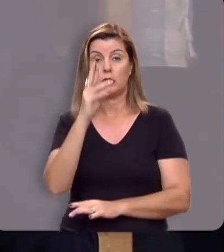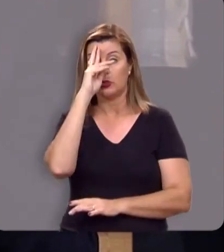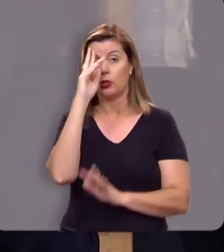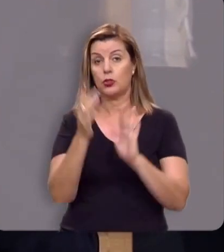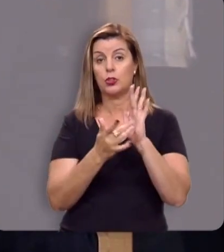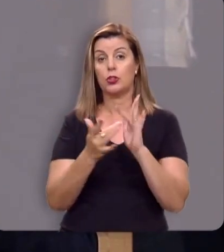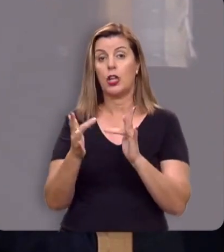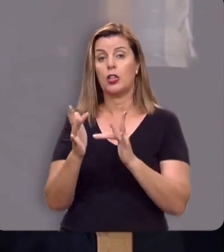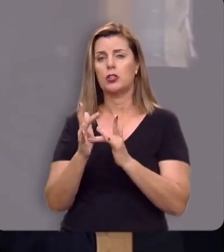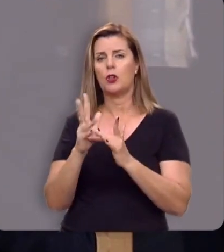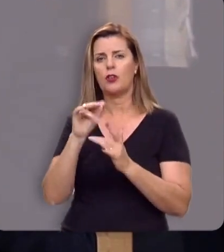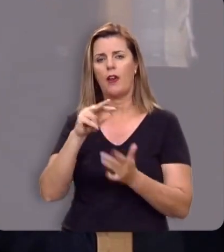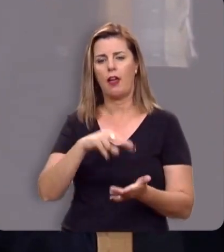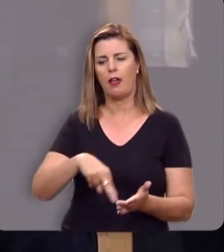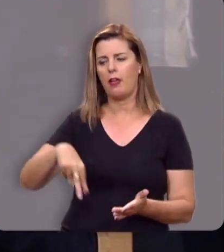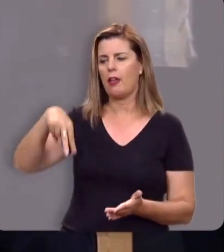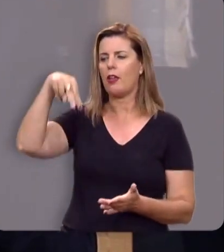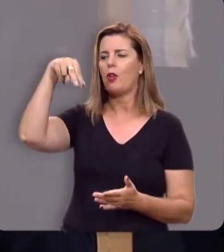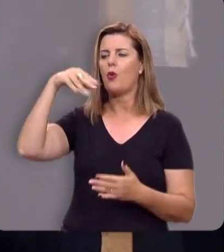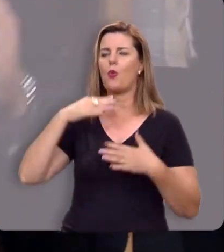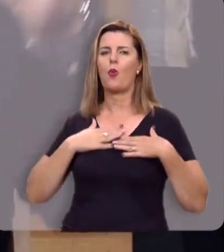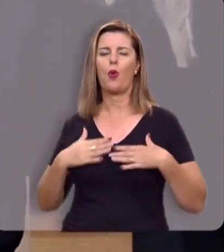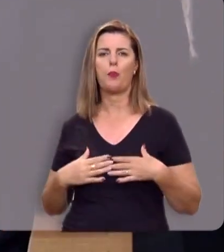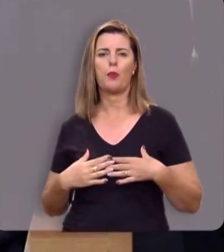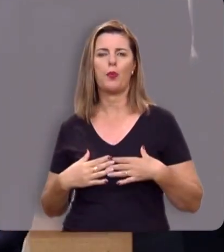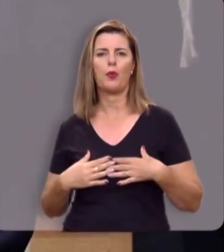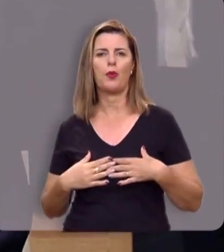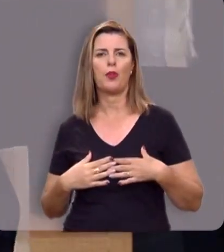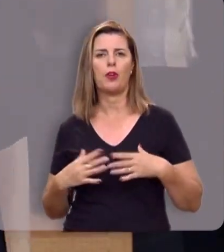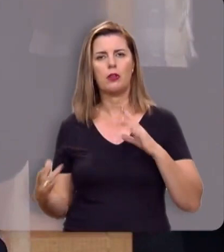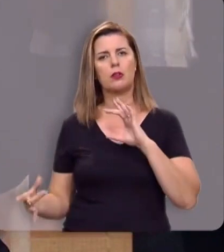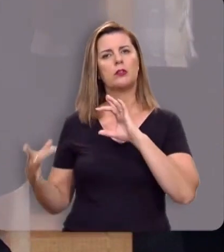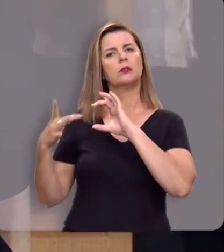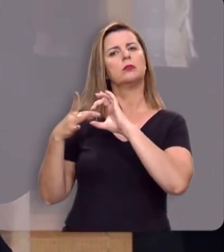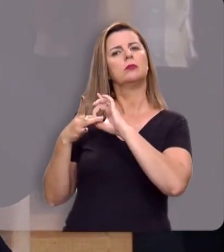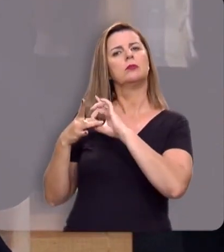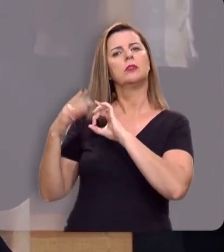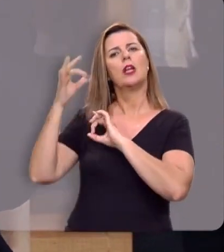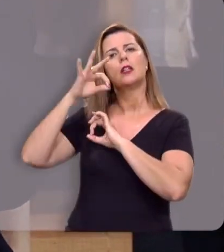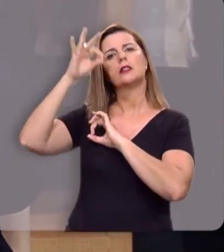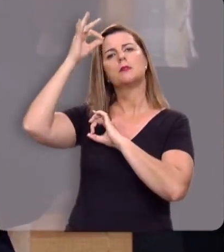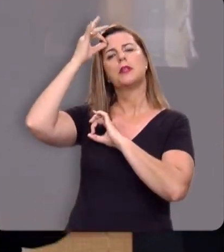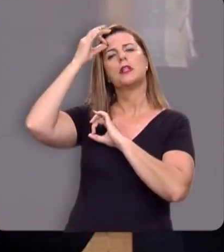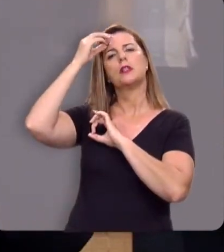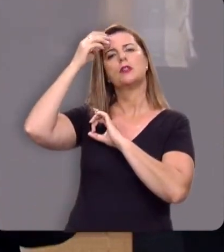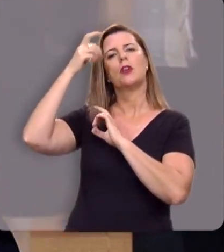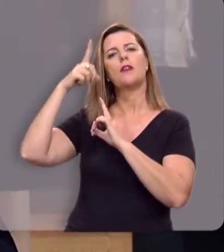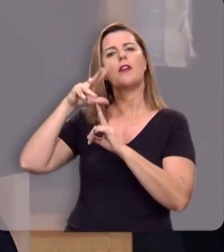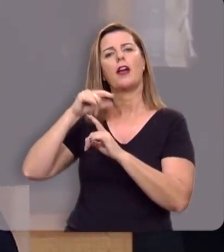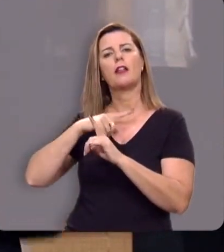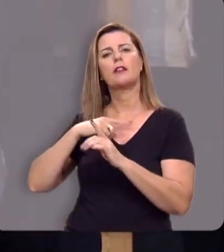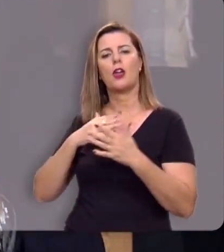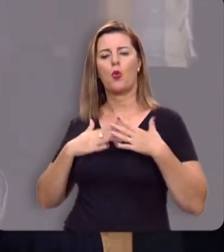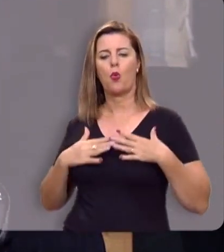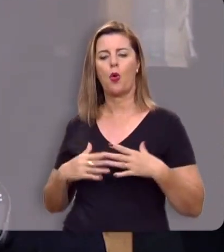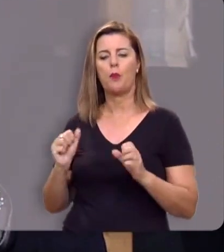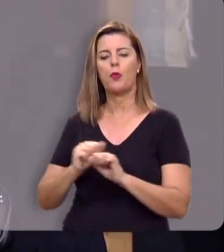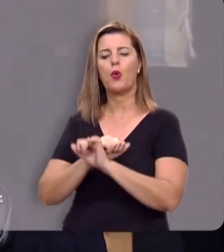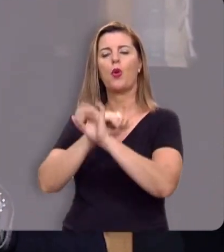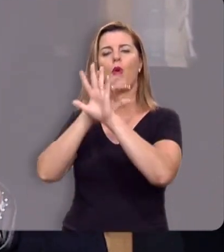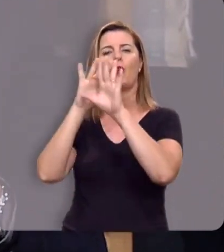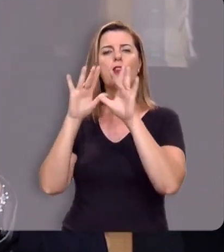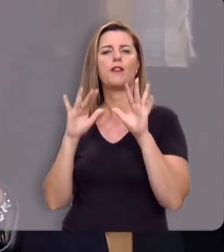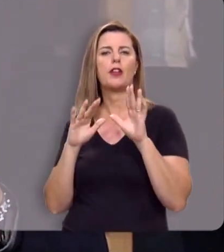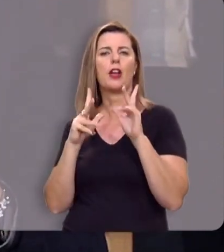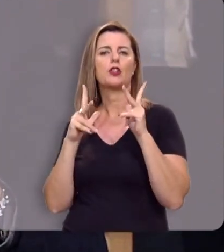Senhor Jesus vai ressuscitar o nosso corpo e uni-lo ao nosso espírito, e nós então teremos corpo